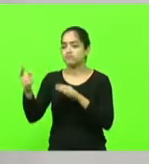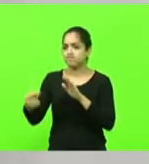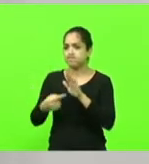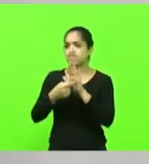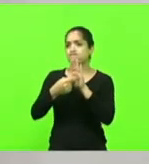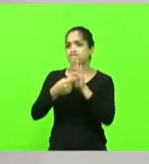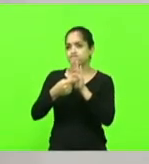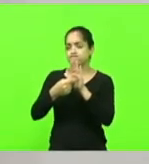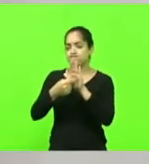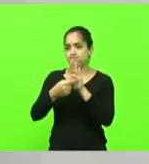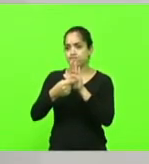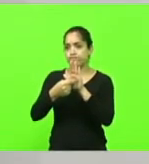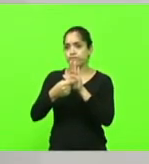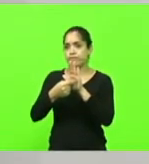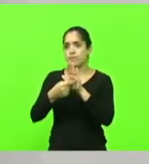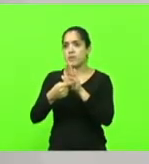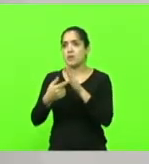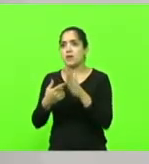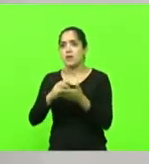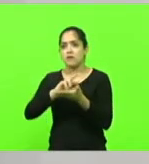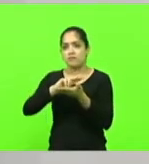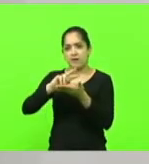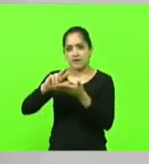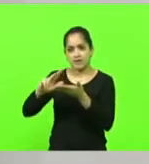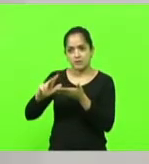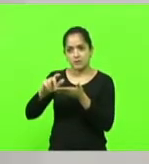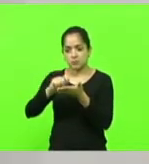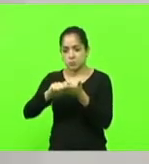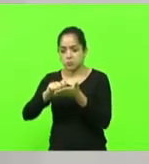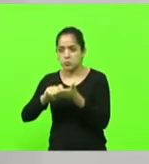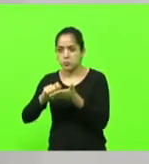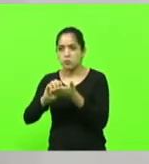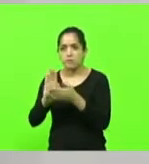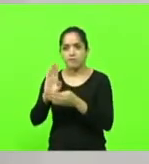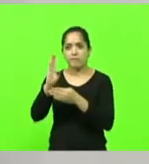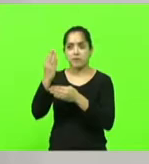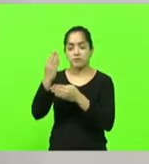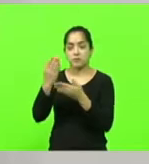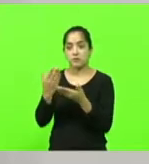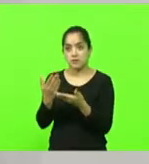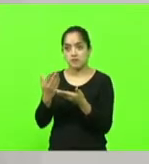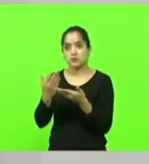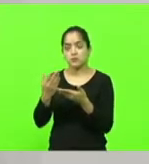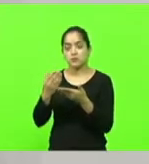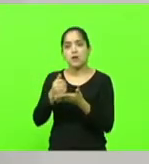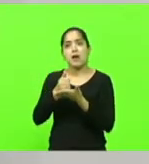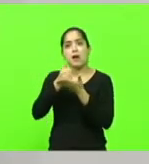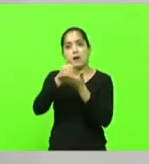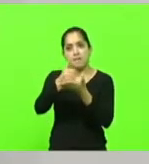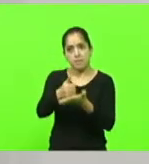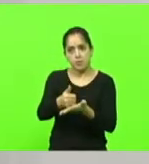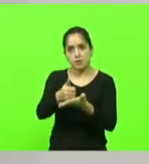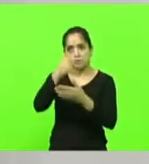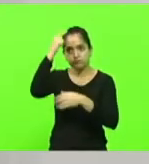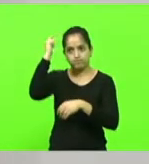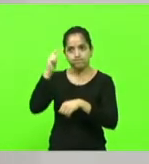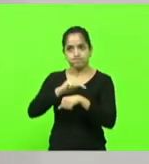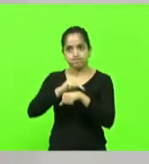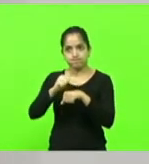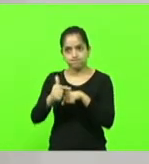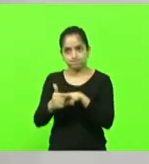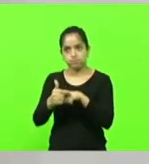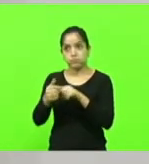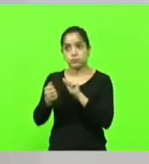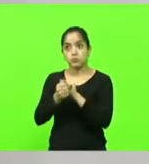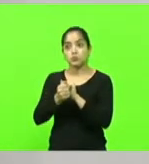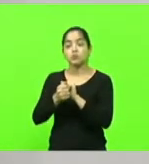época, fraudes nos votos contados no papel, apoiou Espiridião Amin anos depois e estiveram juntos na